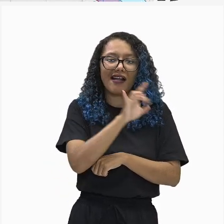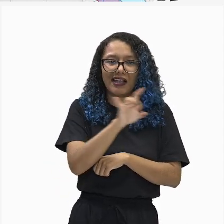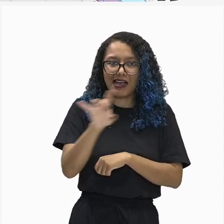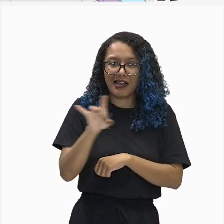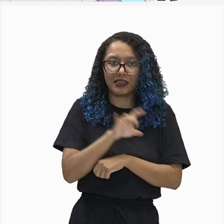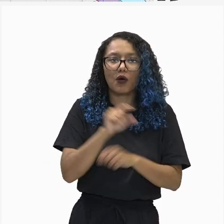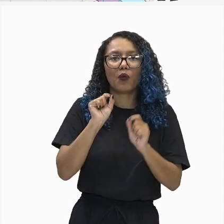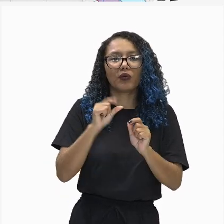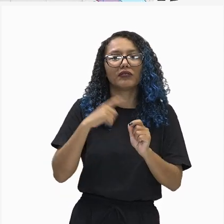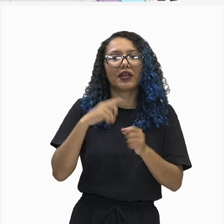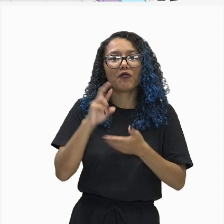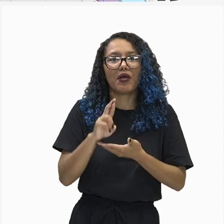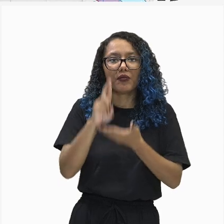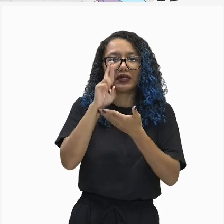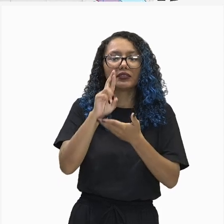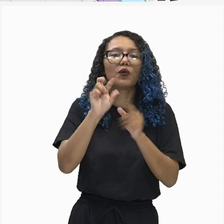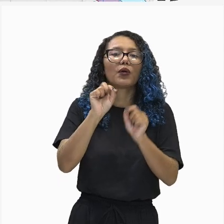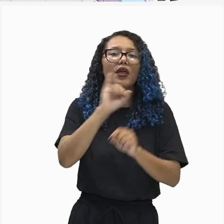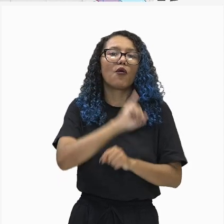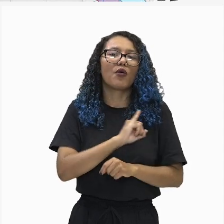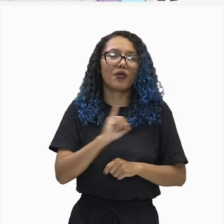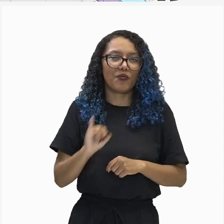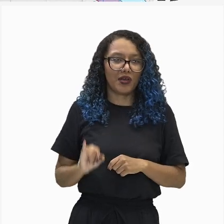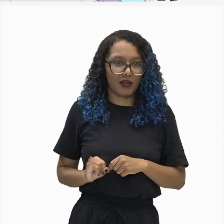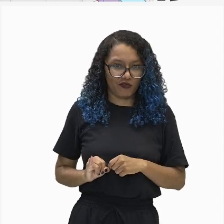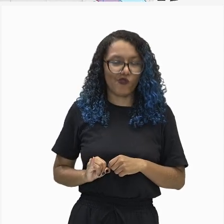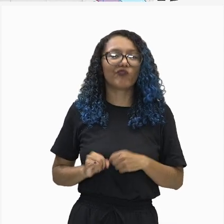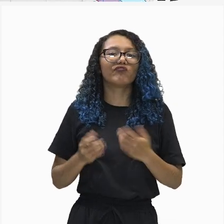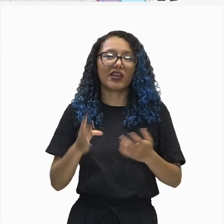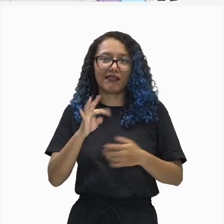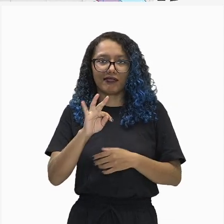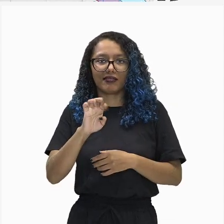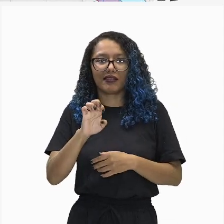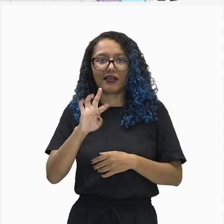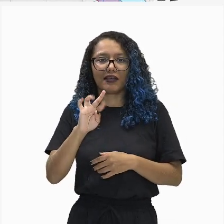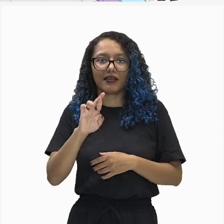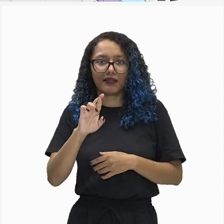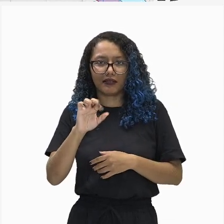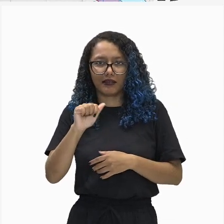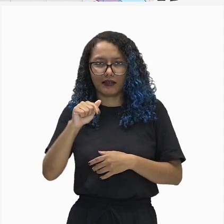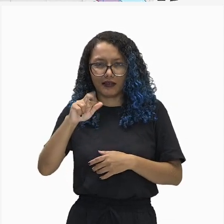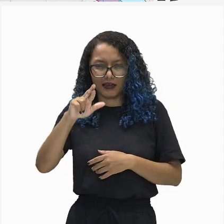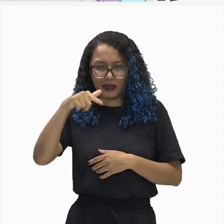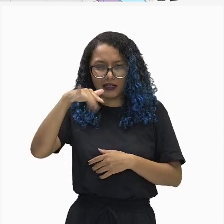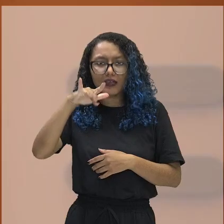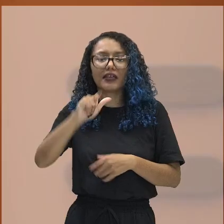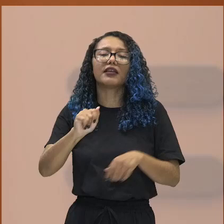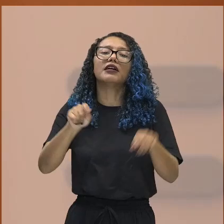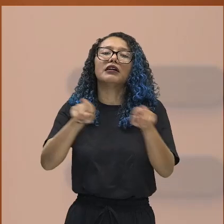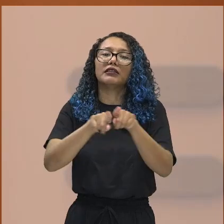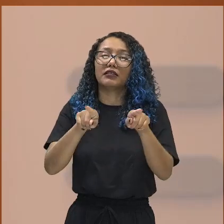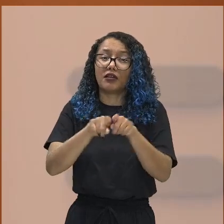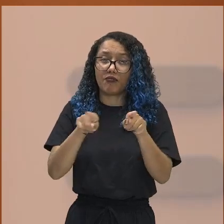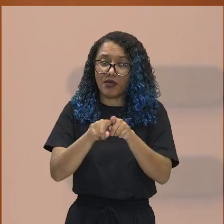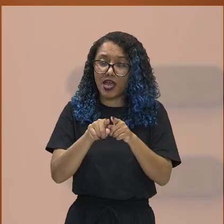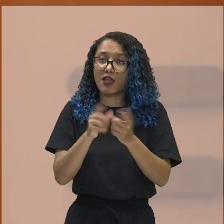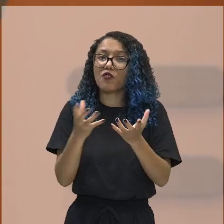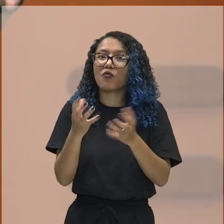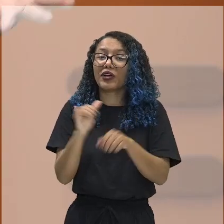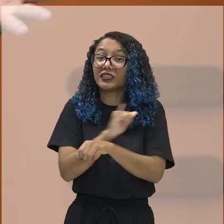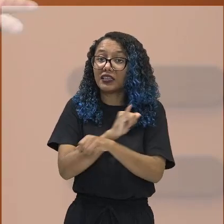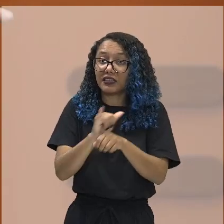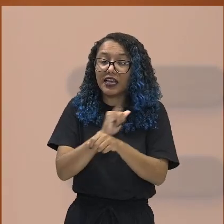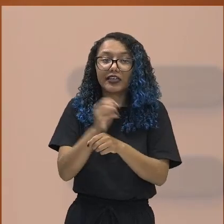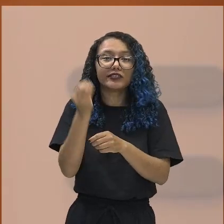imperador. Isso é o quê, professor, essa tetrarquia? Também é uma forma de tentar sanar esses problemas aí ligados, então, a quê? A